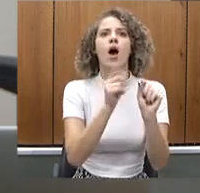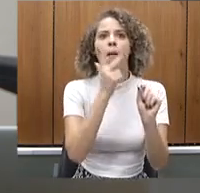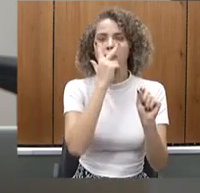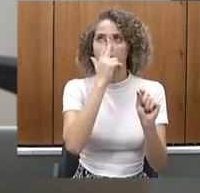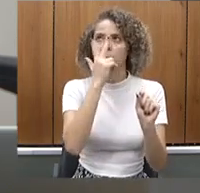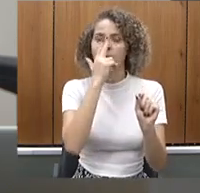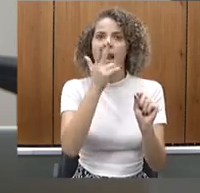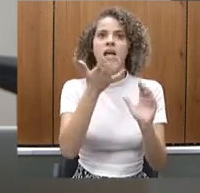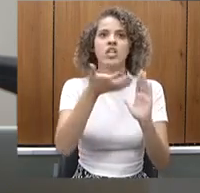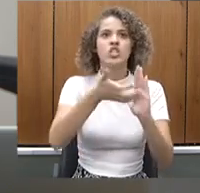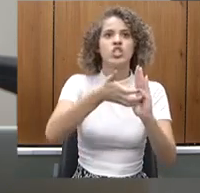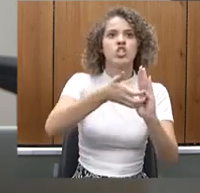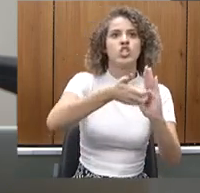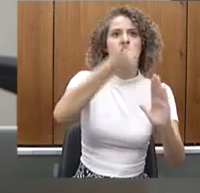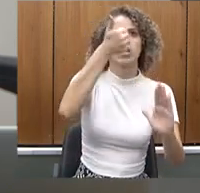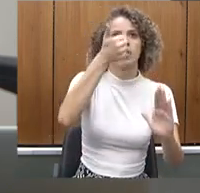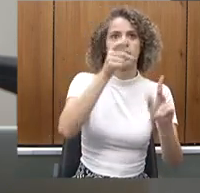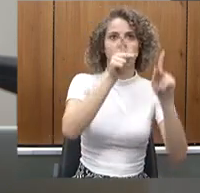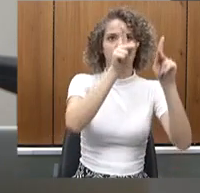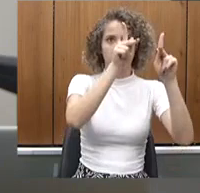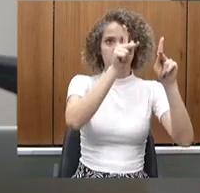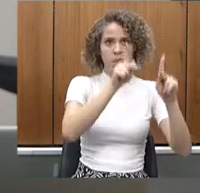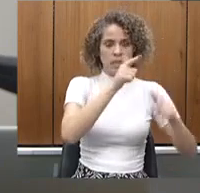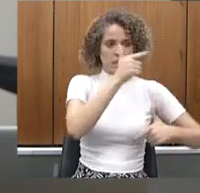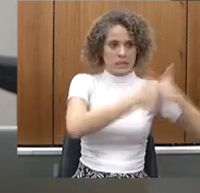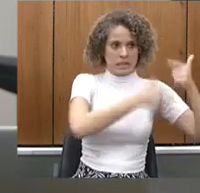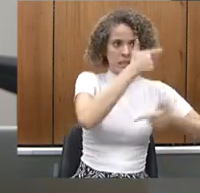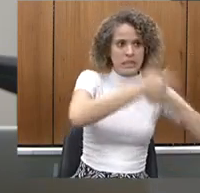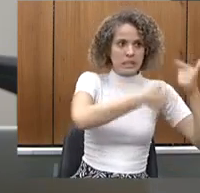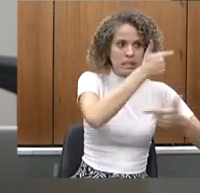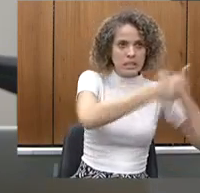dos ombros daqueles que estão fazendo muito